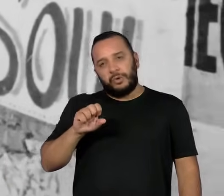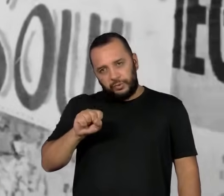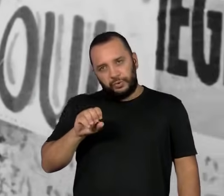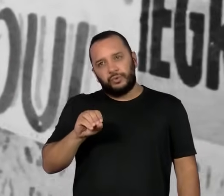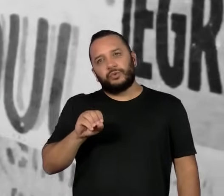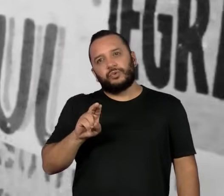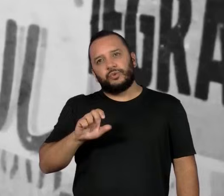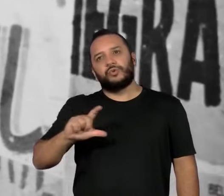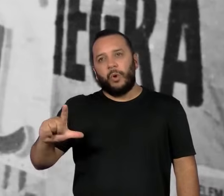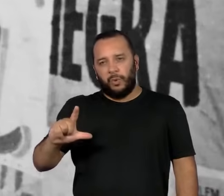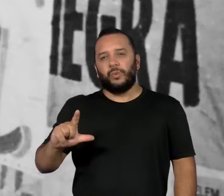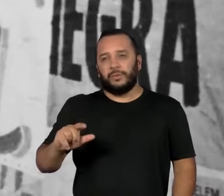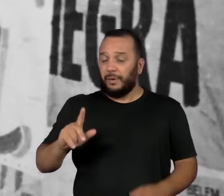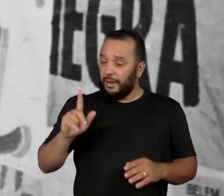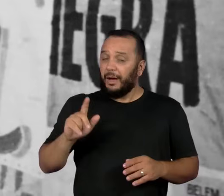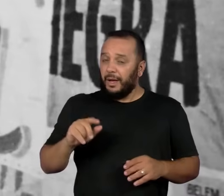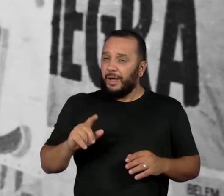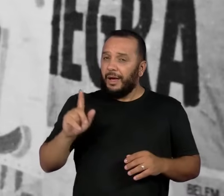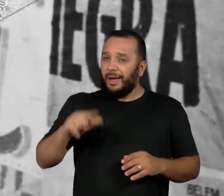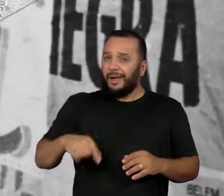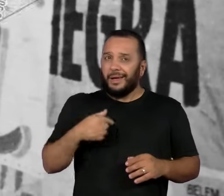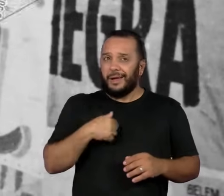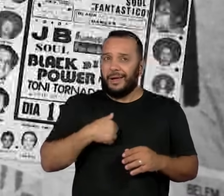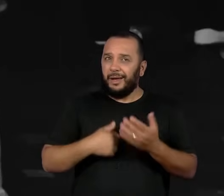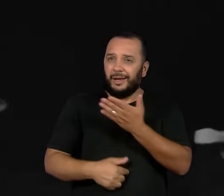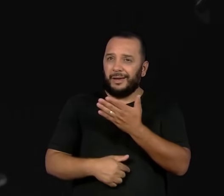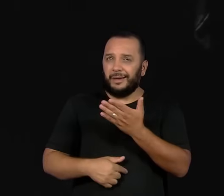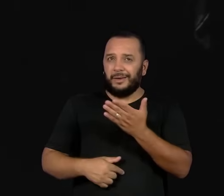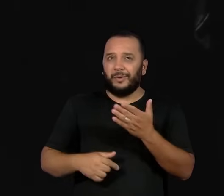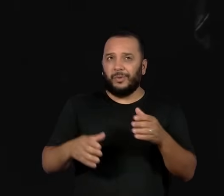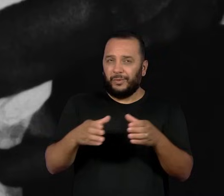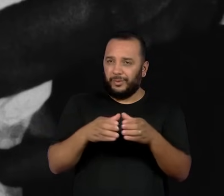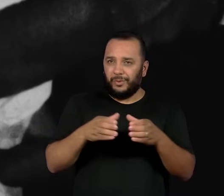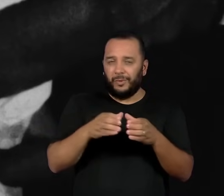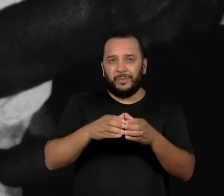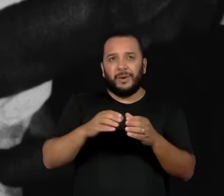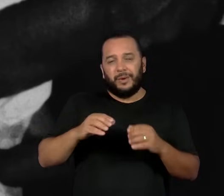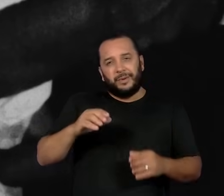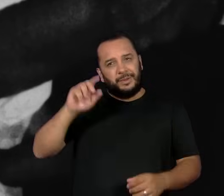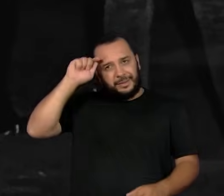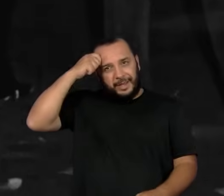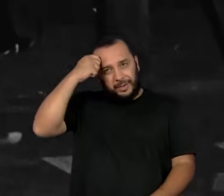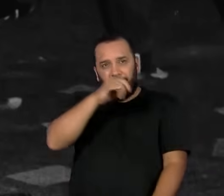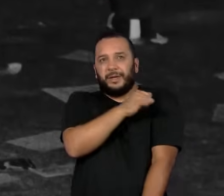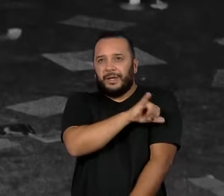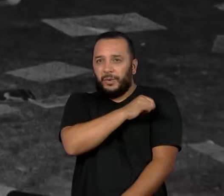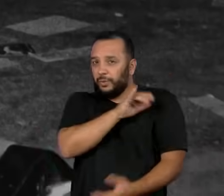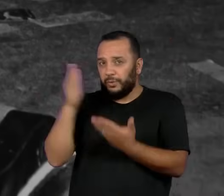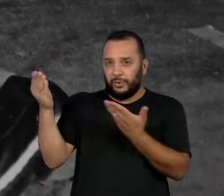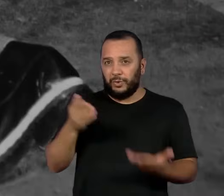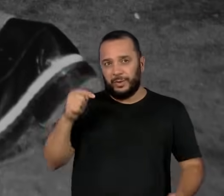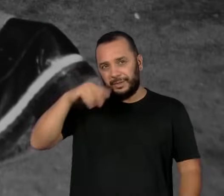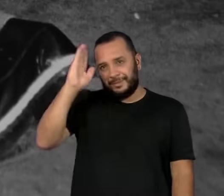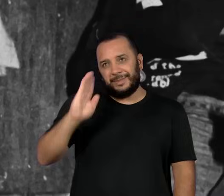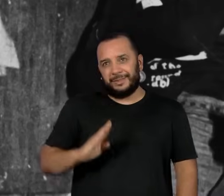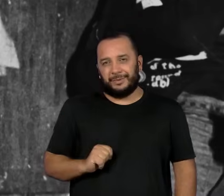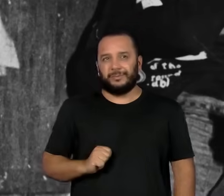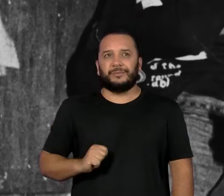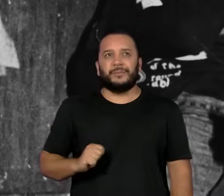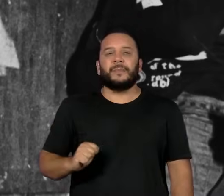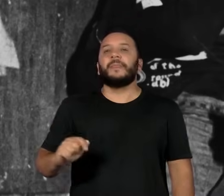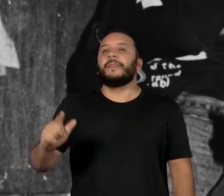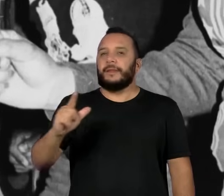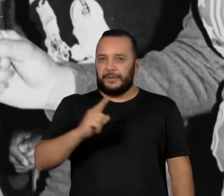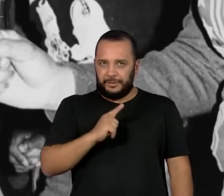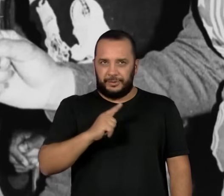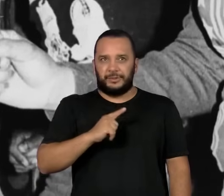trouxe a soul music para o Brasil. A partir do momento que nós tínhamos sucesso garantido dentro dos